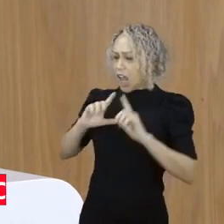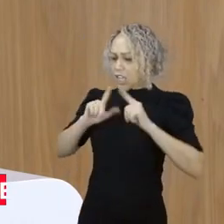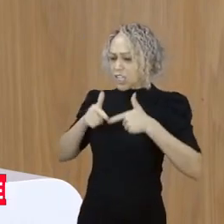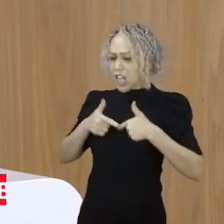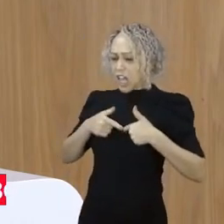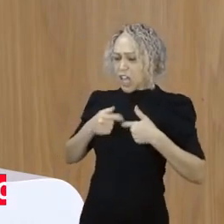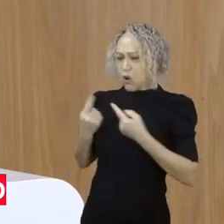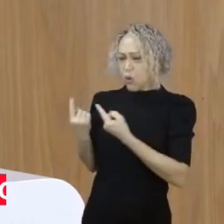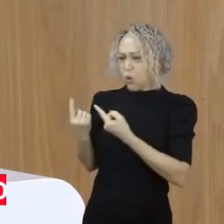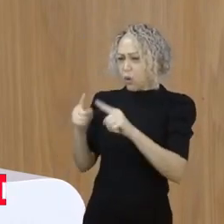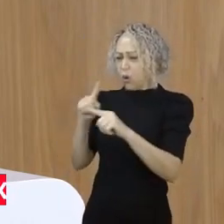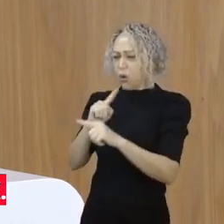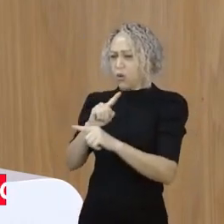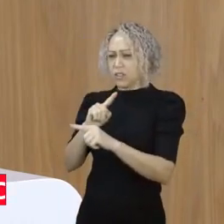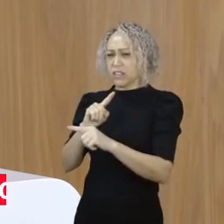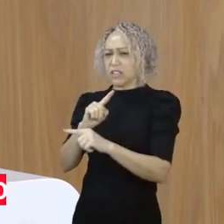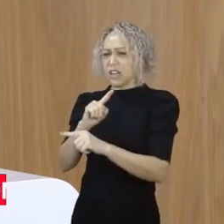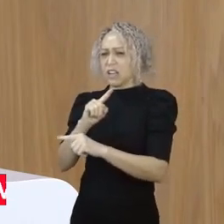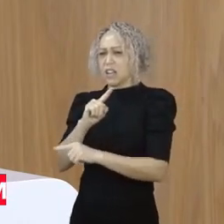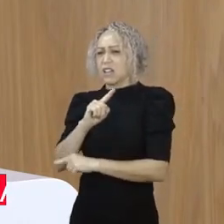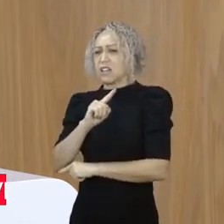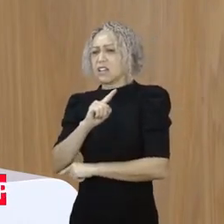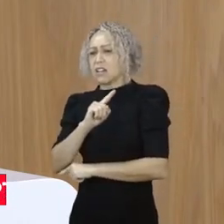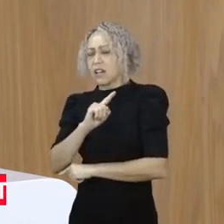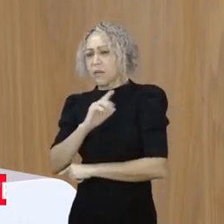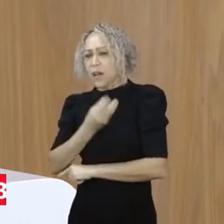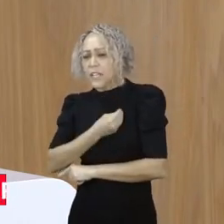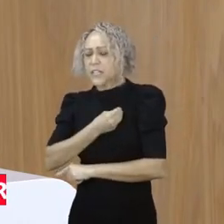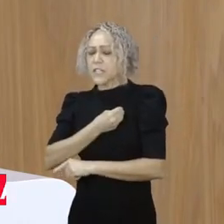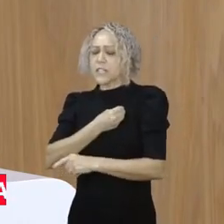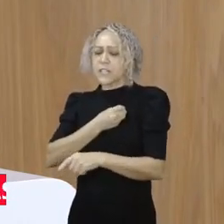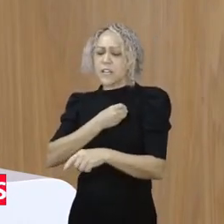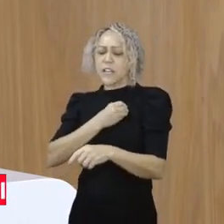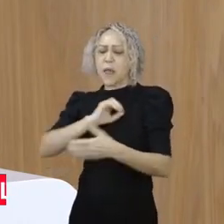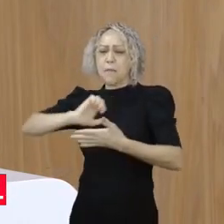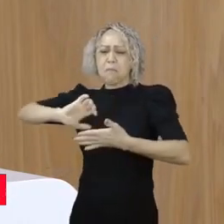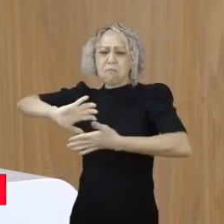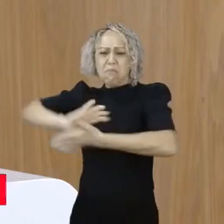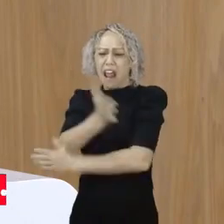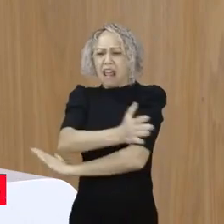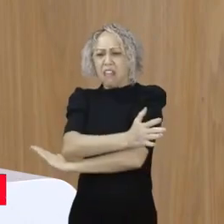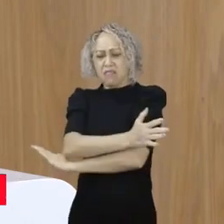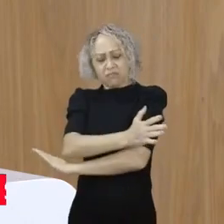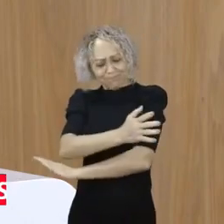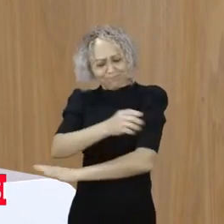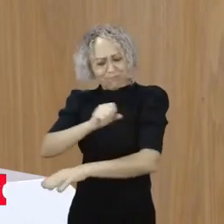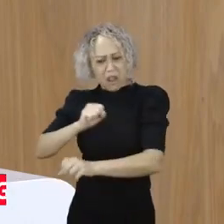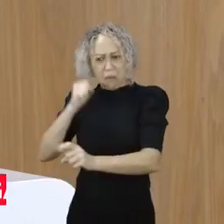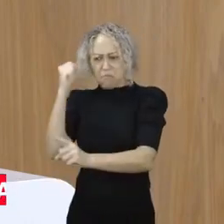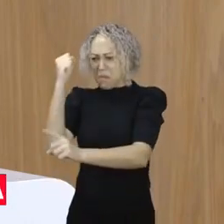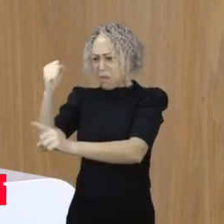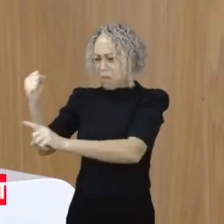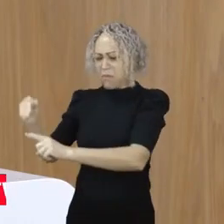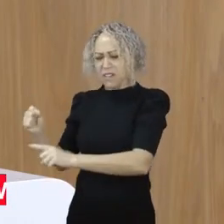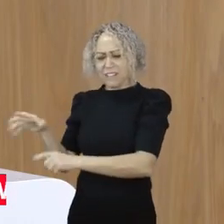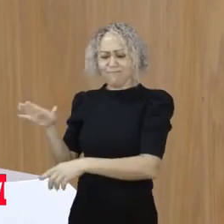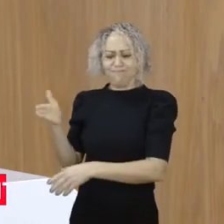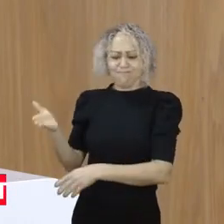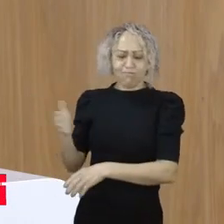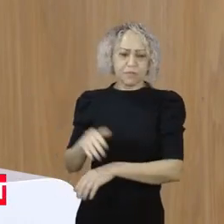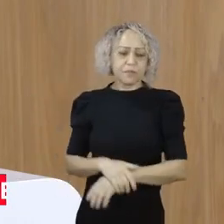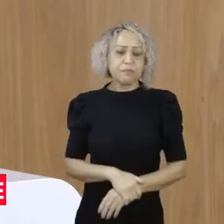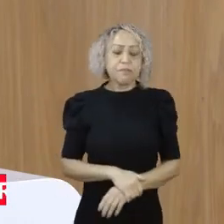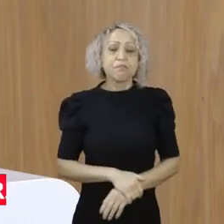dia para você também. Cristina Lima Sampaio, bom dia também. A gente segue aqui no nosso Jornal PT Brasil